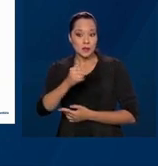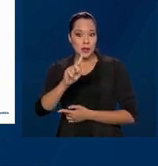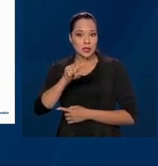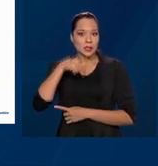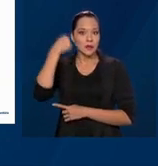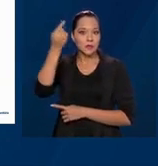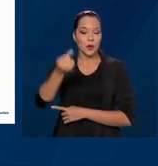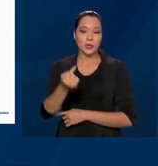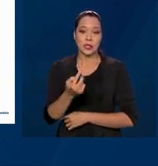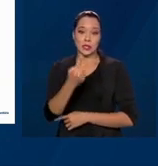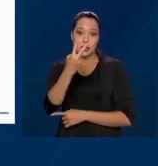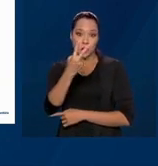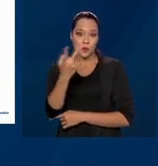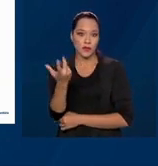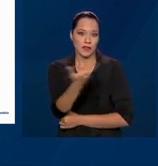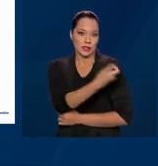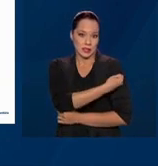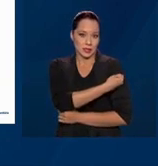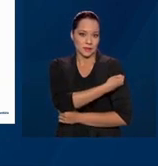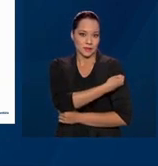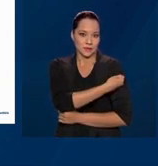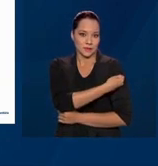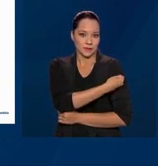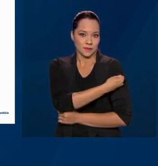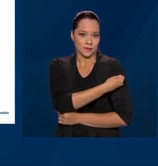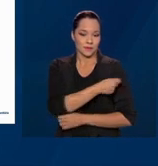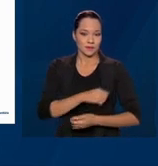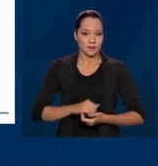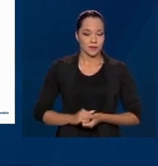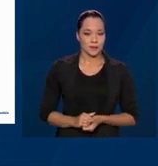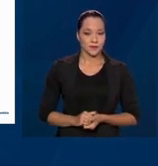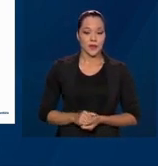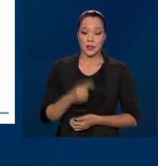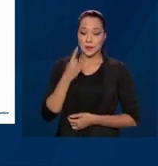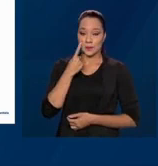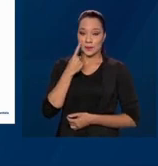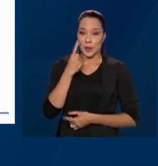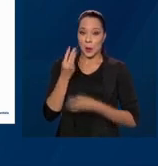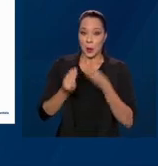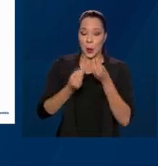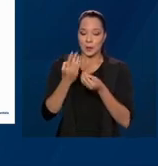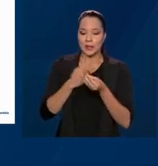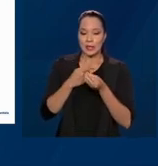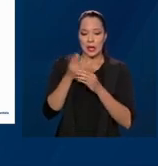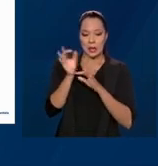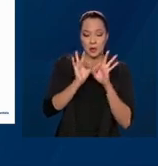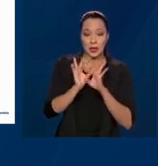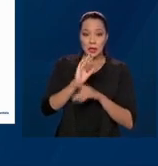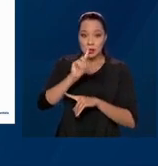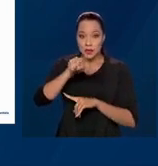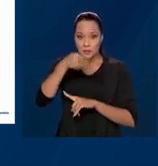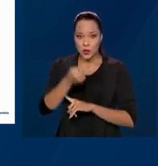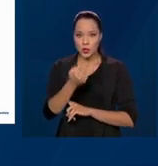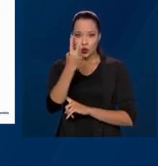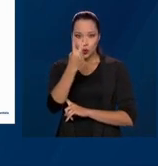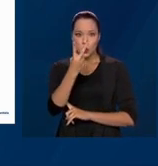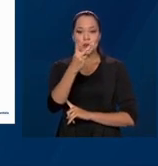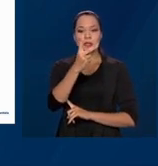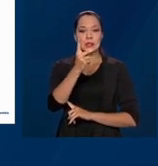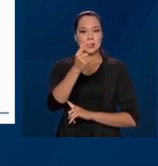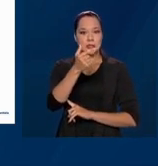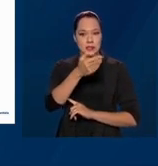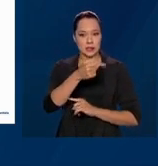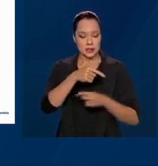segunda vacinação. Então, vejam bem como está desenhado. Após 2 semanas da